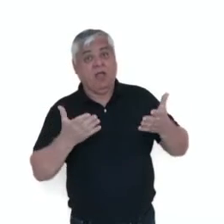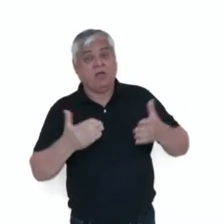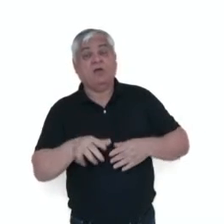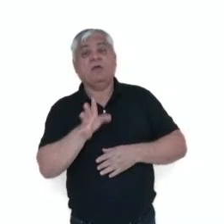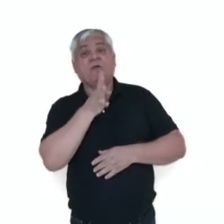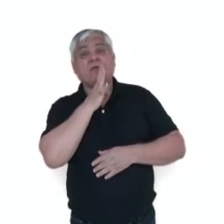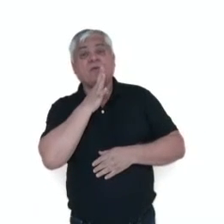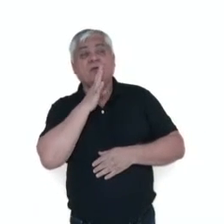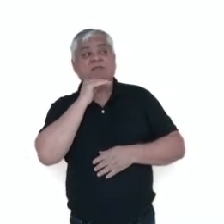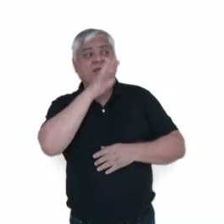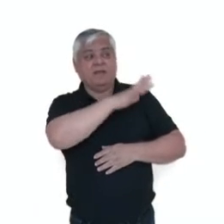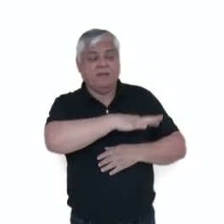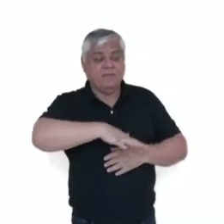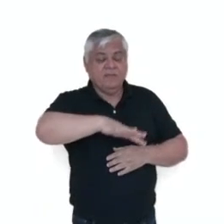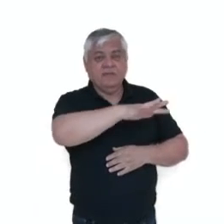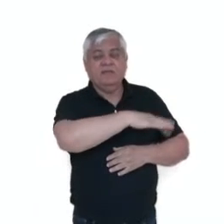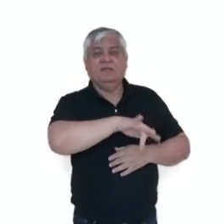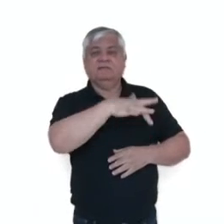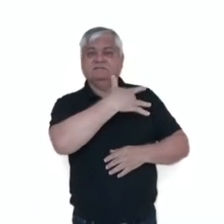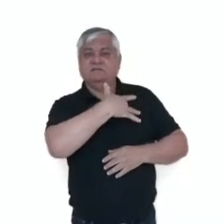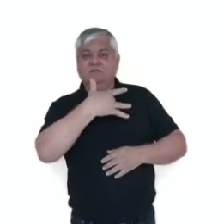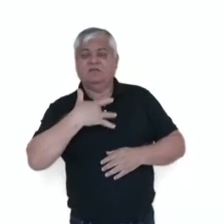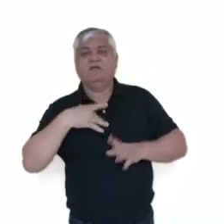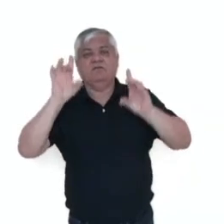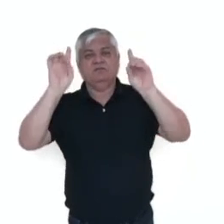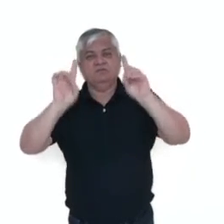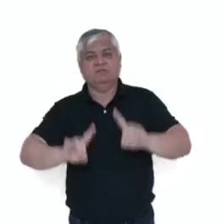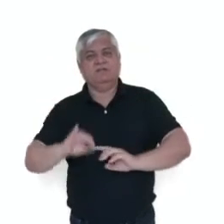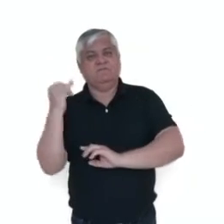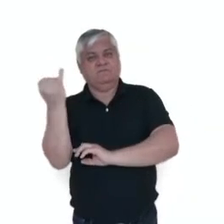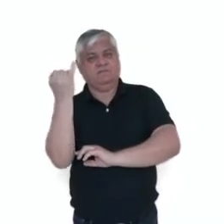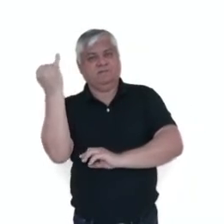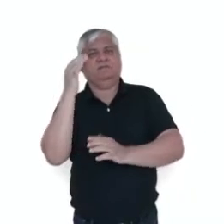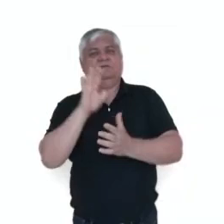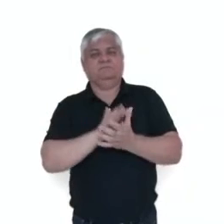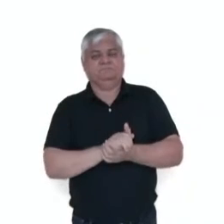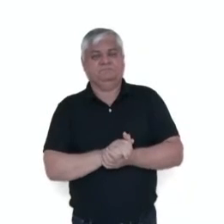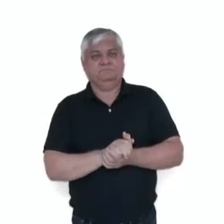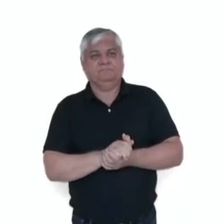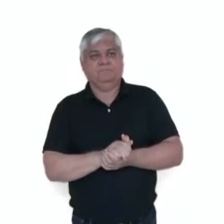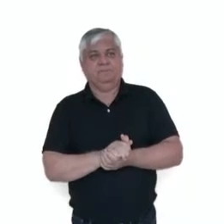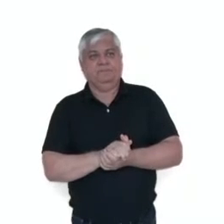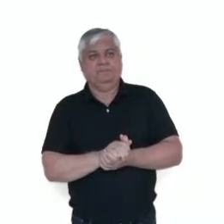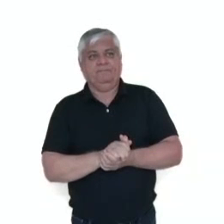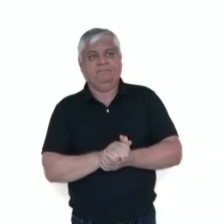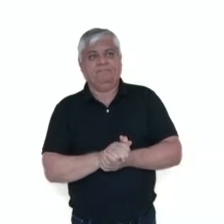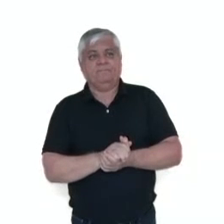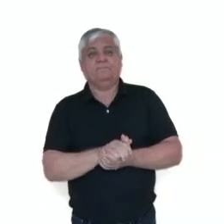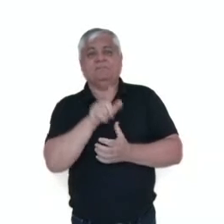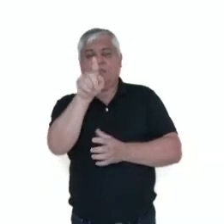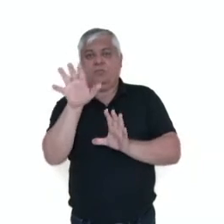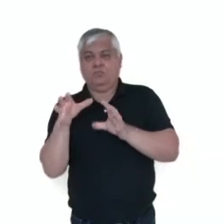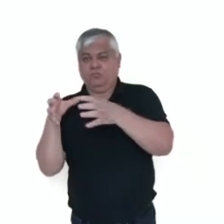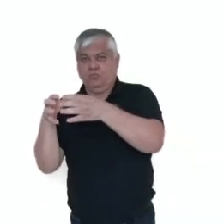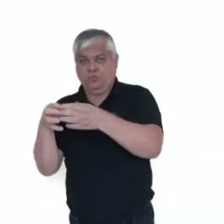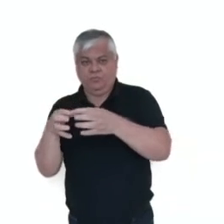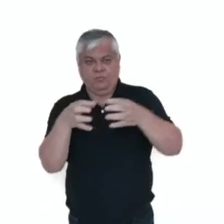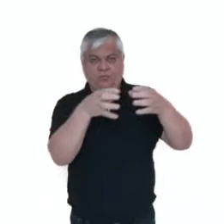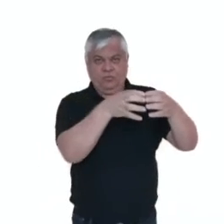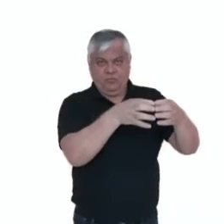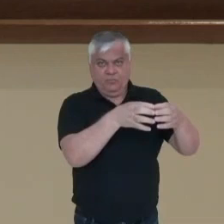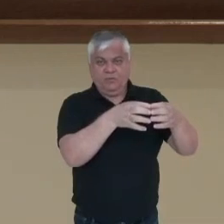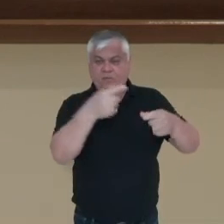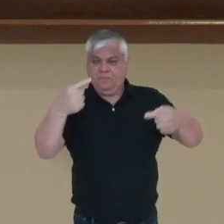meio ambiente saudável como um direito fundamental. Então, separe-se em dois grupos para debater a